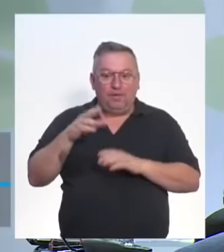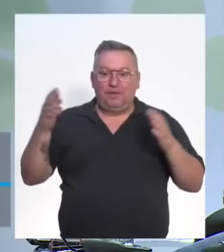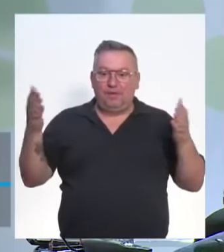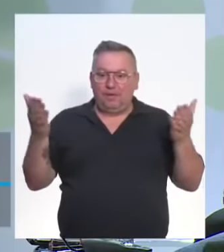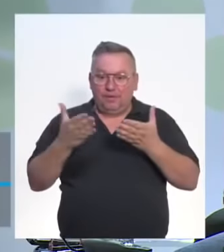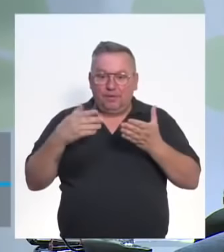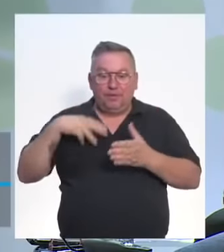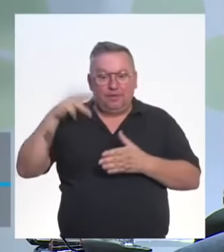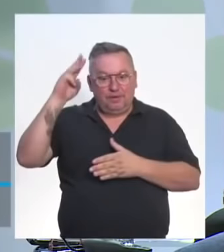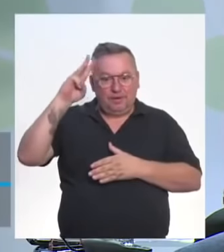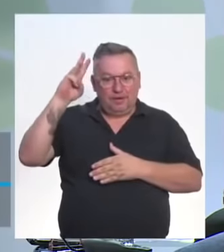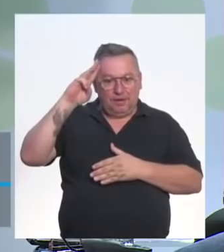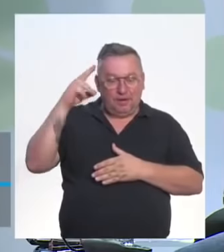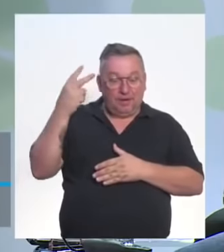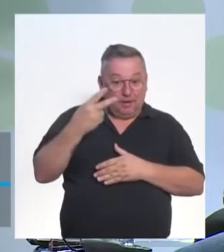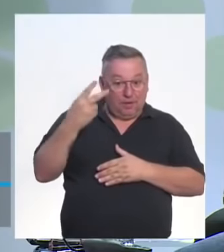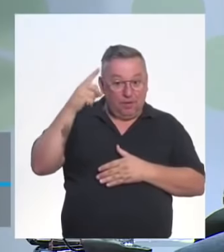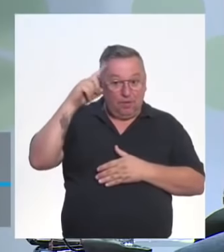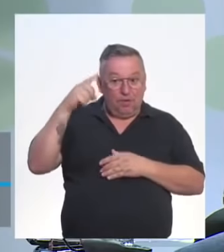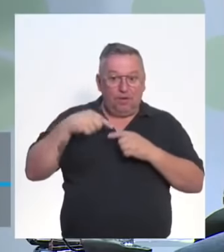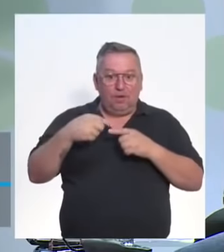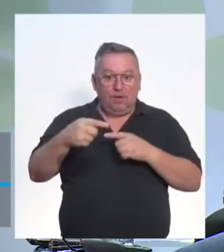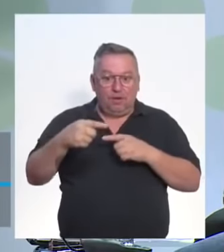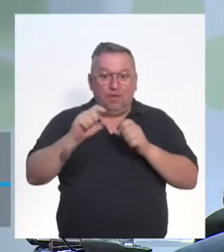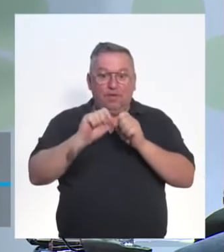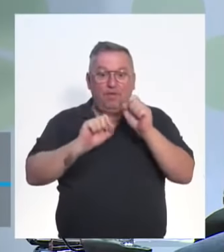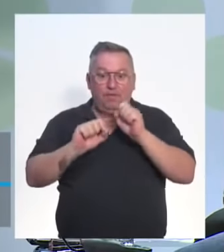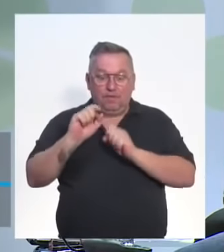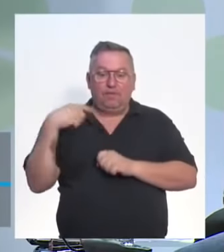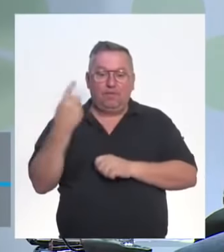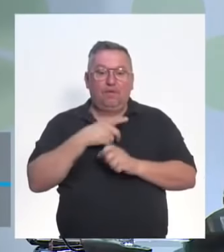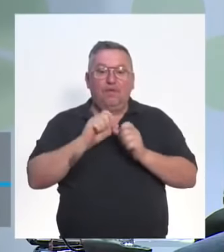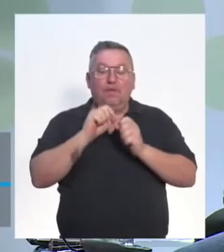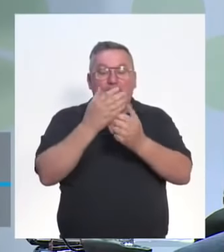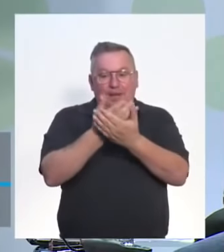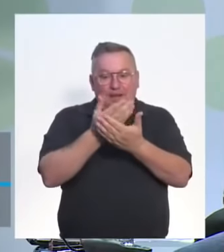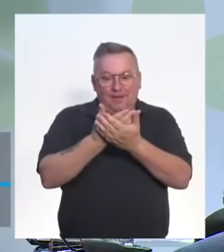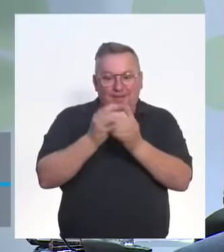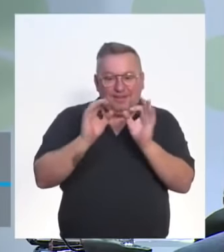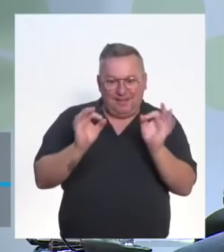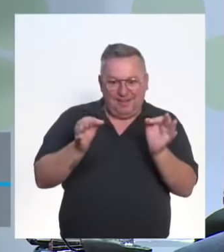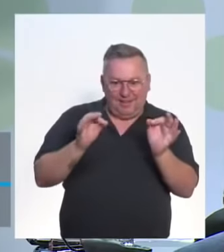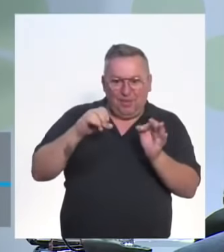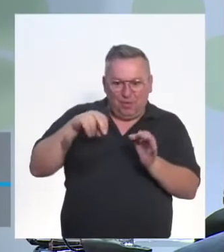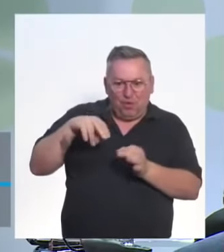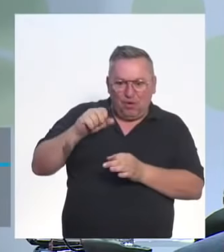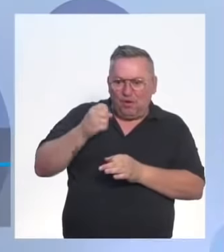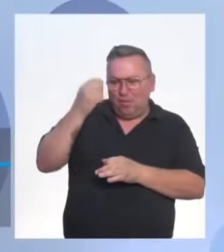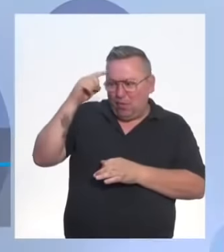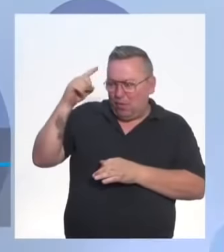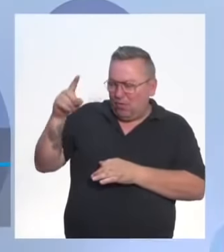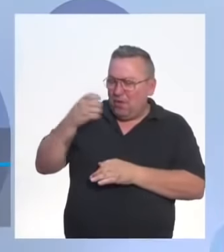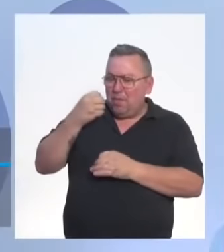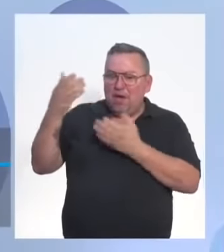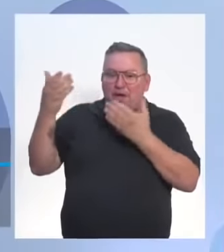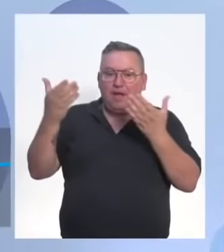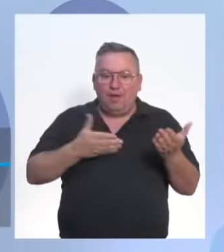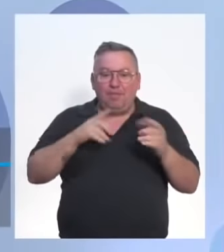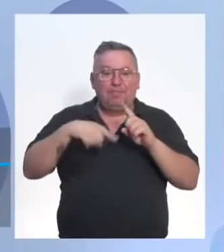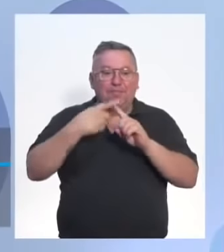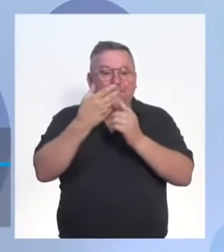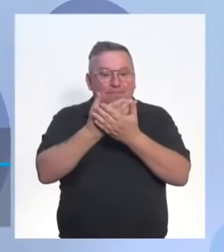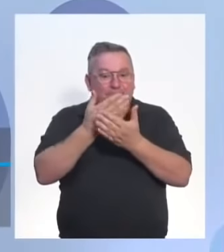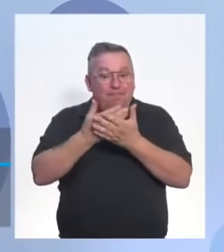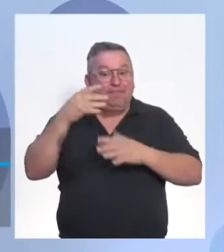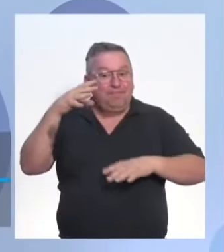na terça-feira, segundo dia da semana, vamos conduzir essa aula, né, Jonas? Isso mesmo. Bom dia, sejam todos bem-vindos para mais uma